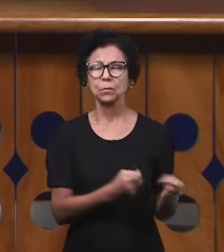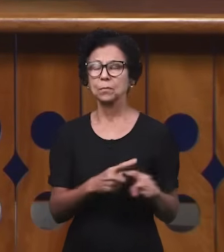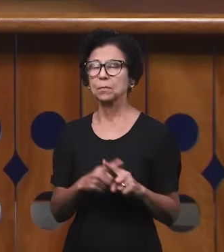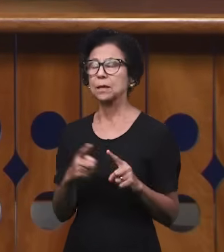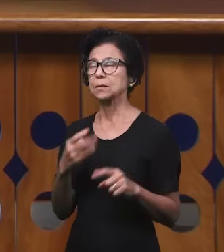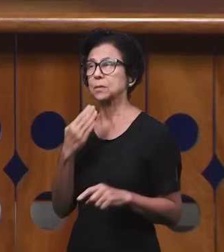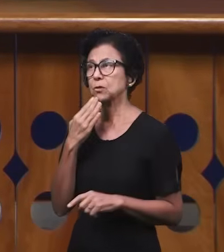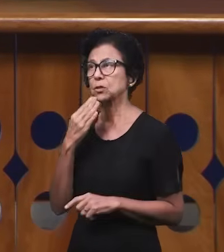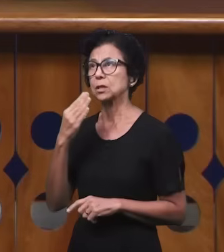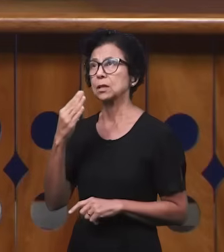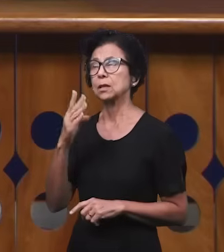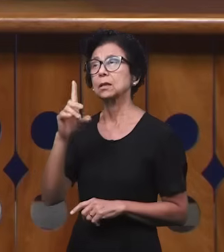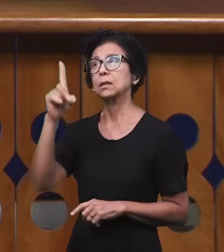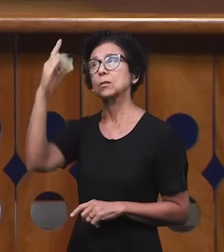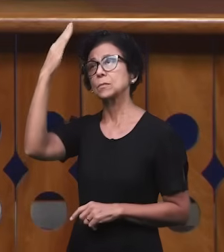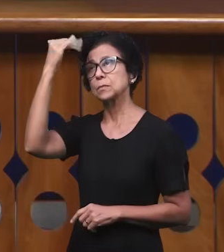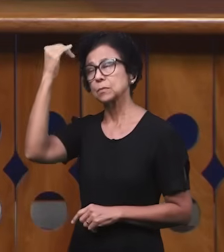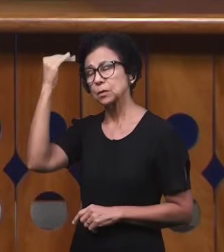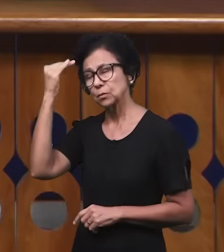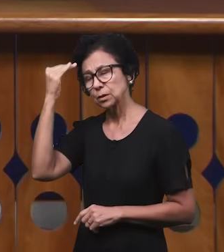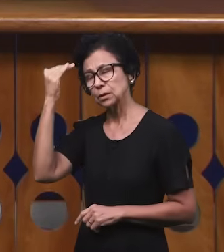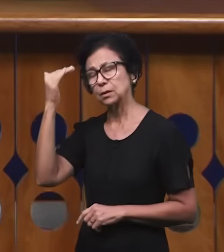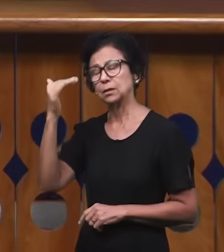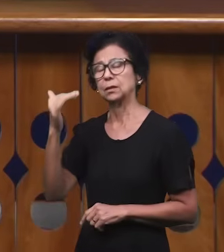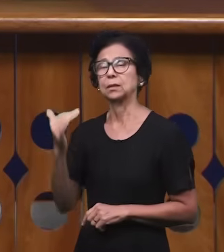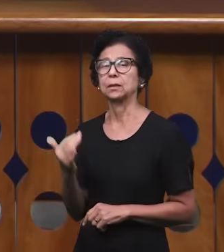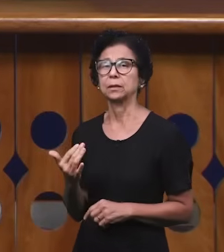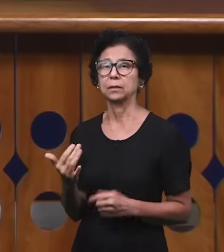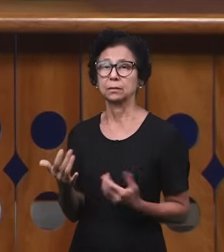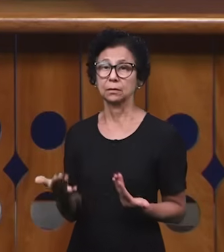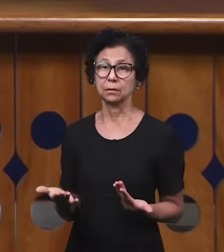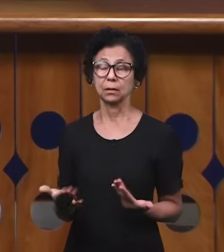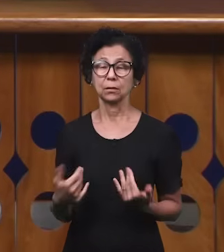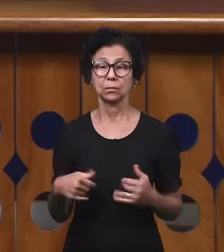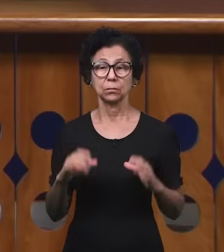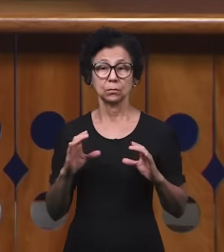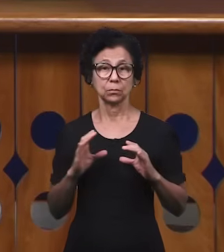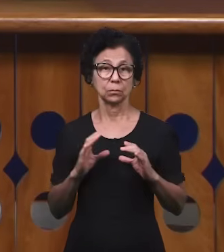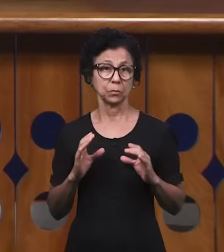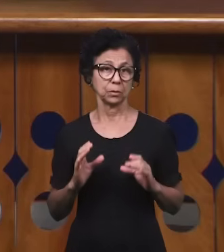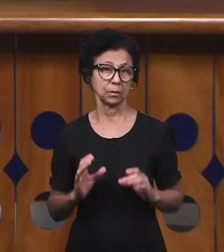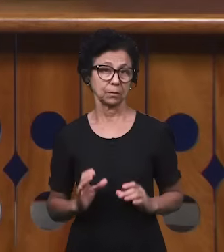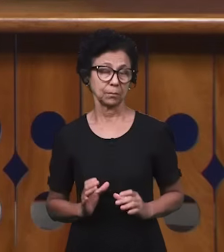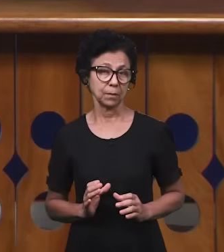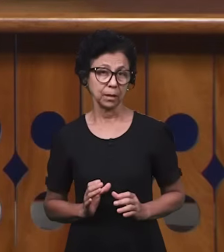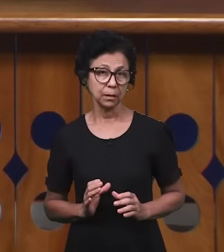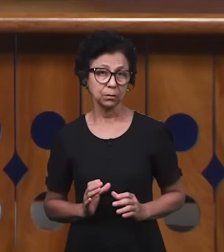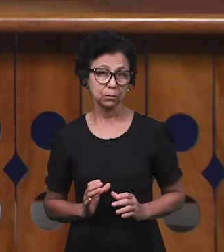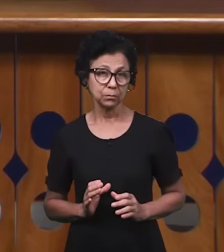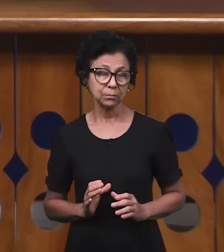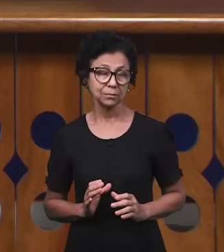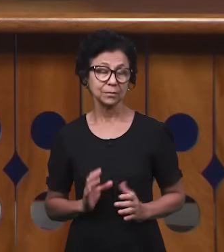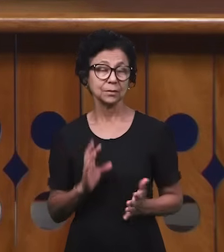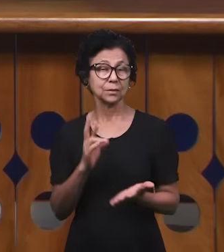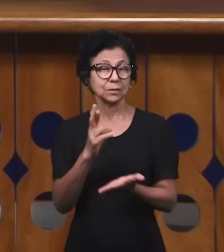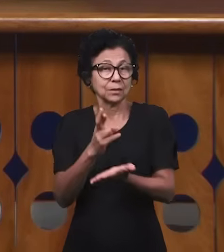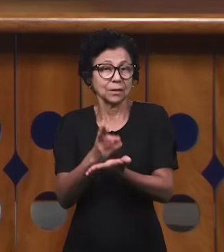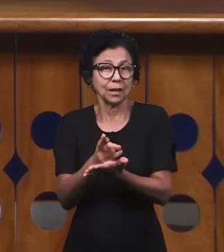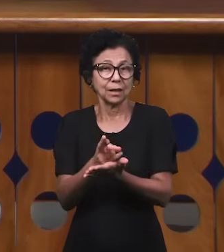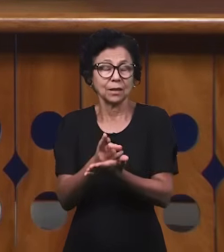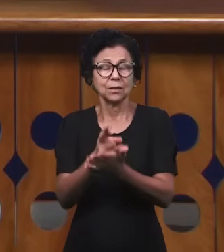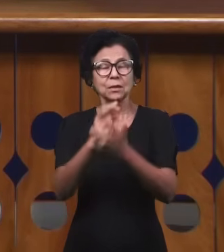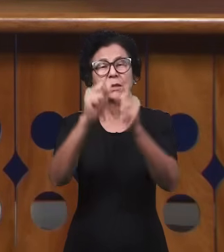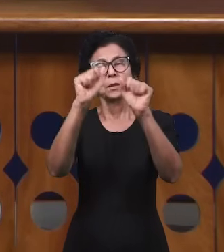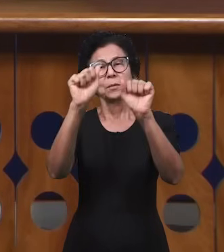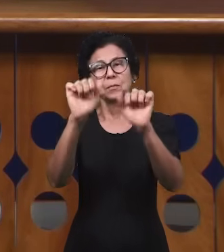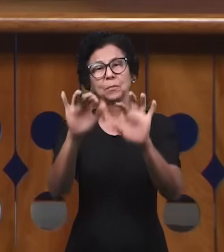e ação. E esses comportamentos acrescentaram bênçãos e destacava